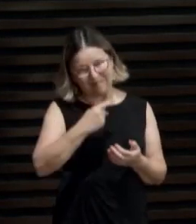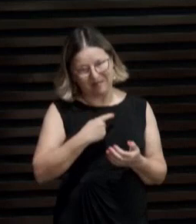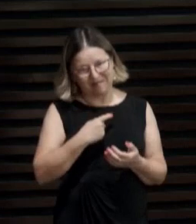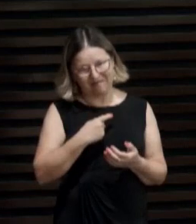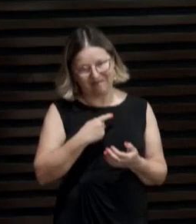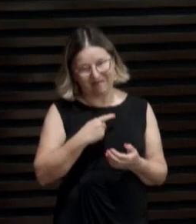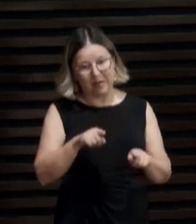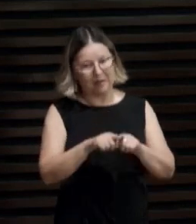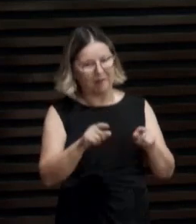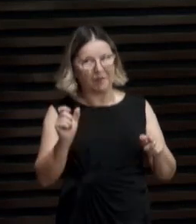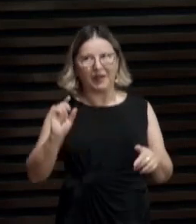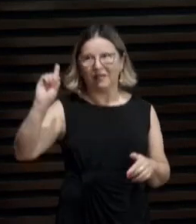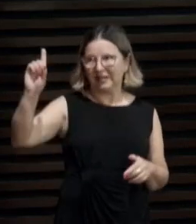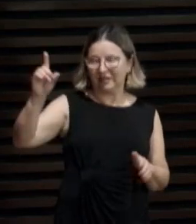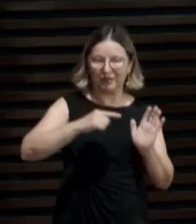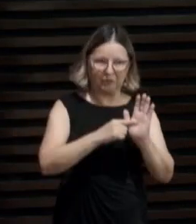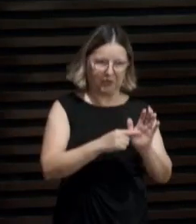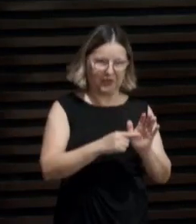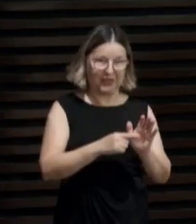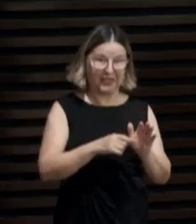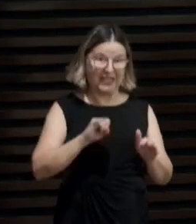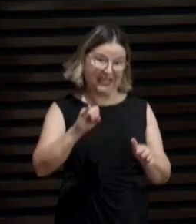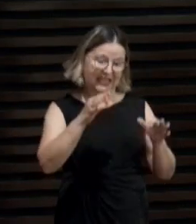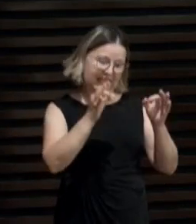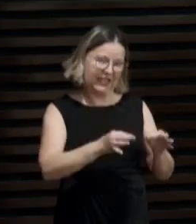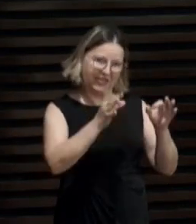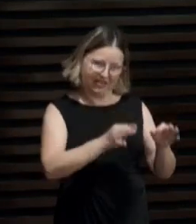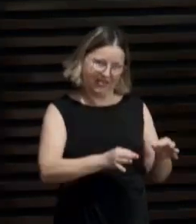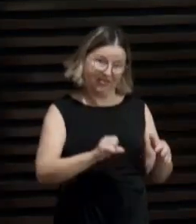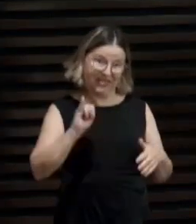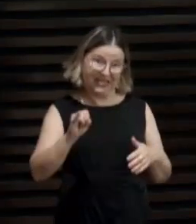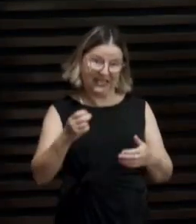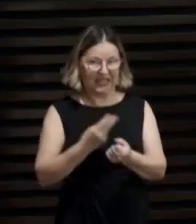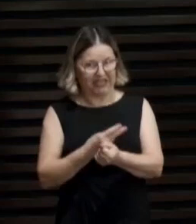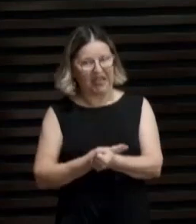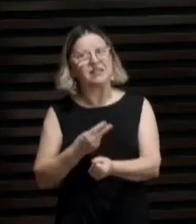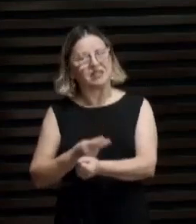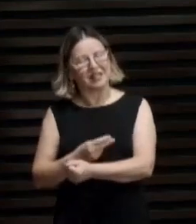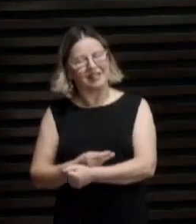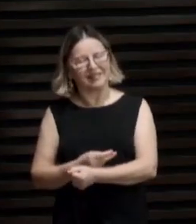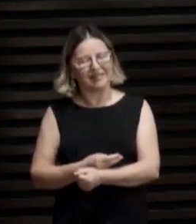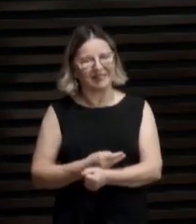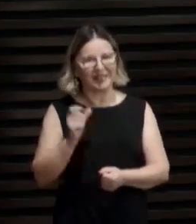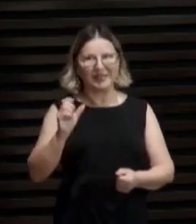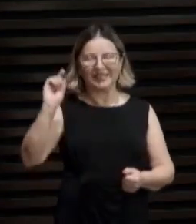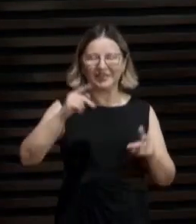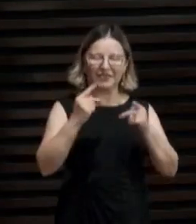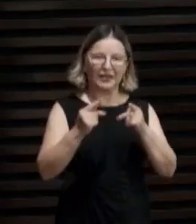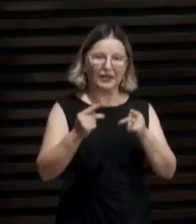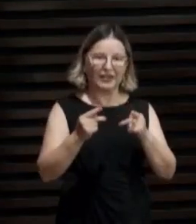que é certo, o que é errado, é errado. A palavra de Deus, ela diz, Jesus Cristo é o